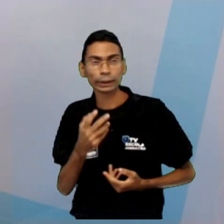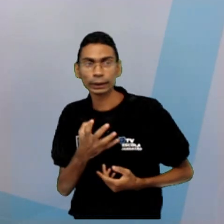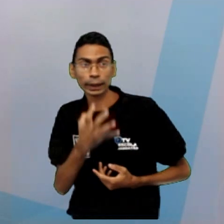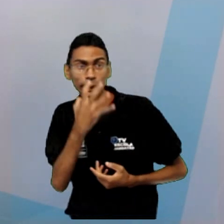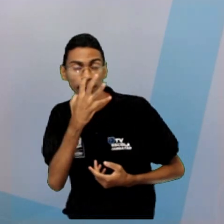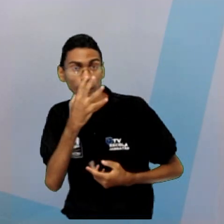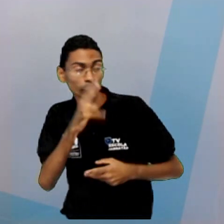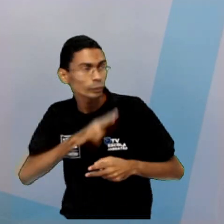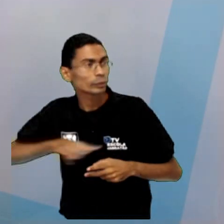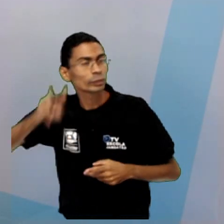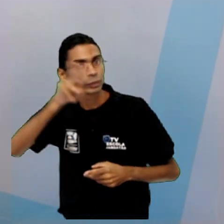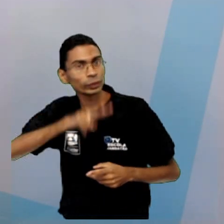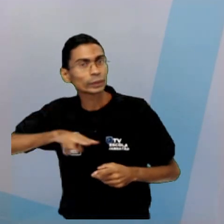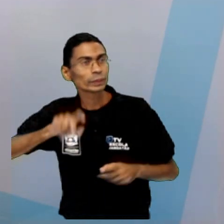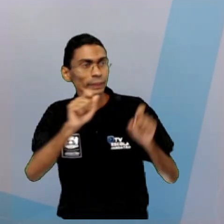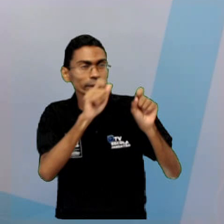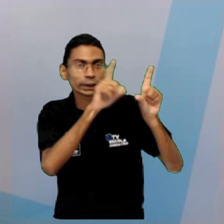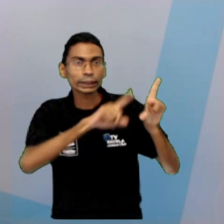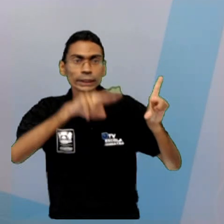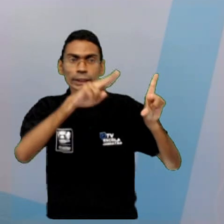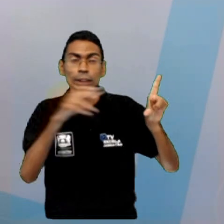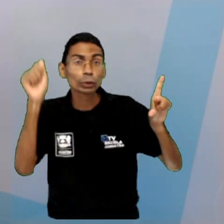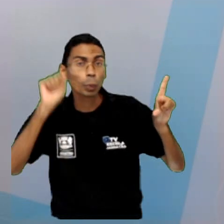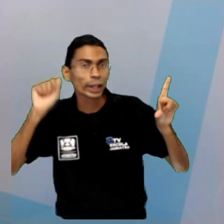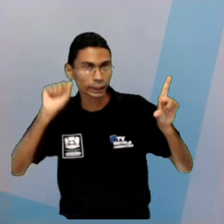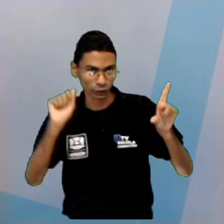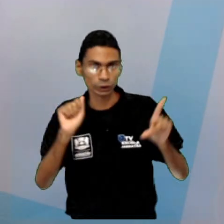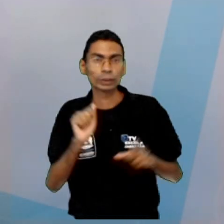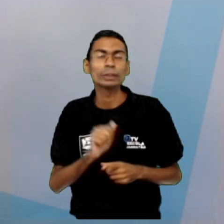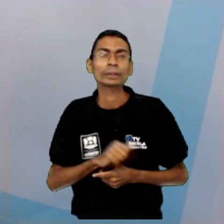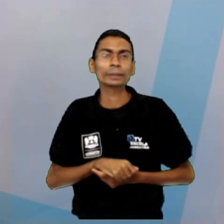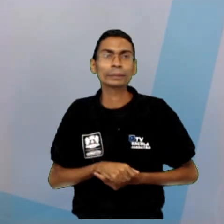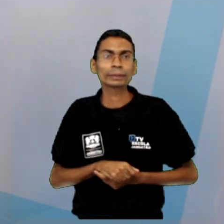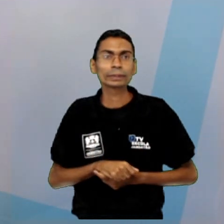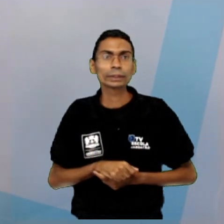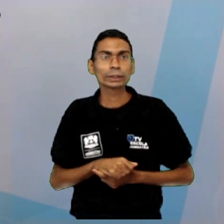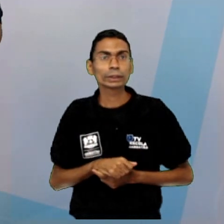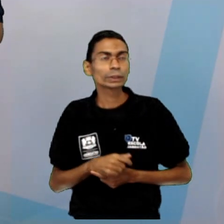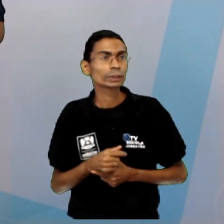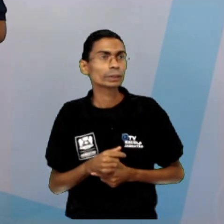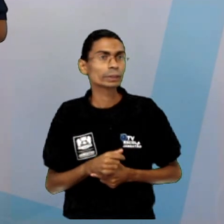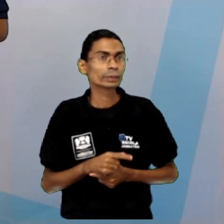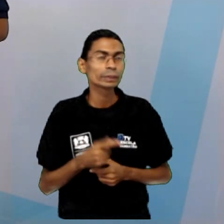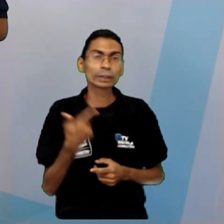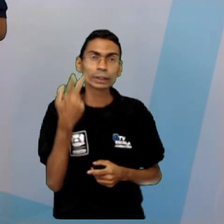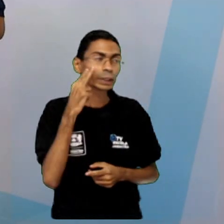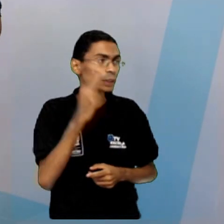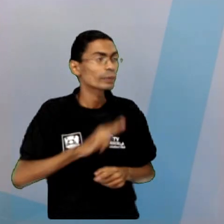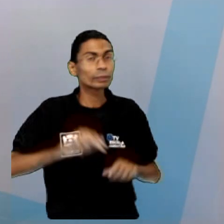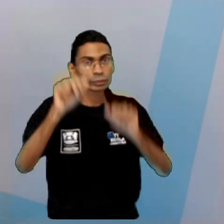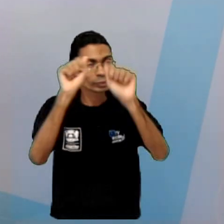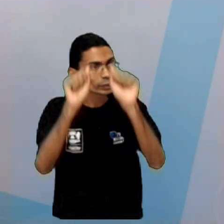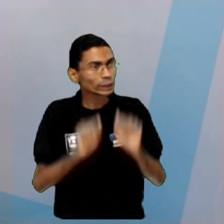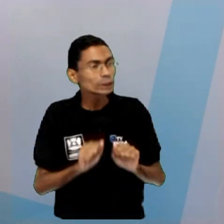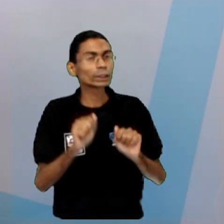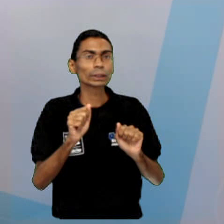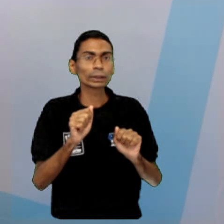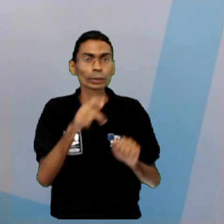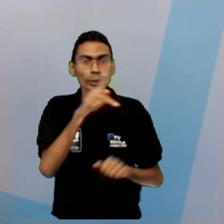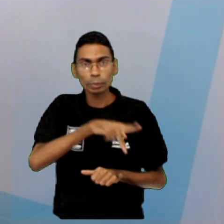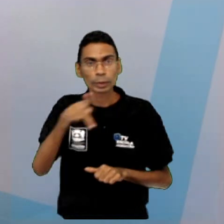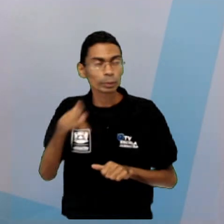tela igual. Então, a gente chama isso de releitura. Então, nós temos aqui uma releitura da obra de Matisse, feita por um professor do